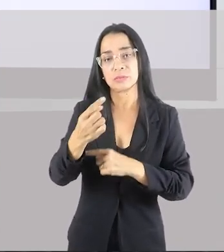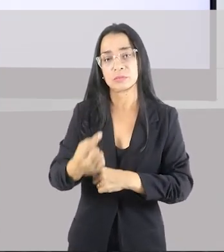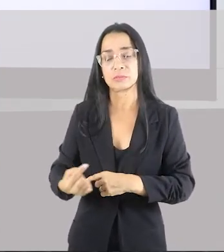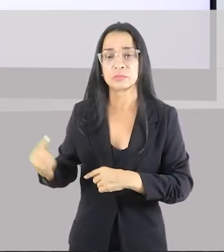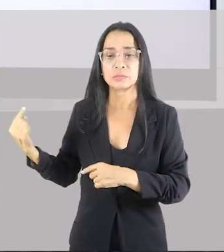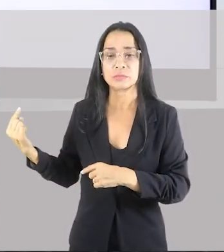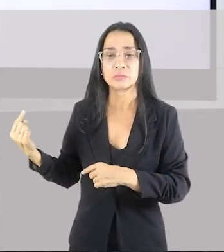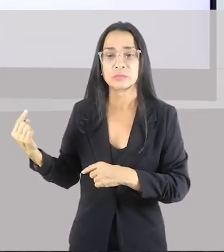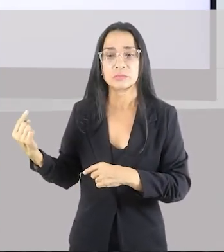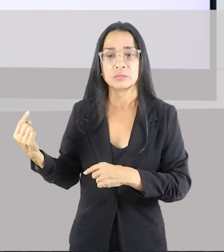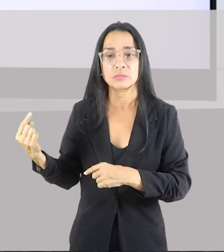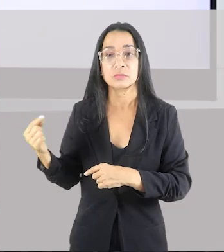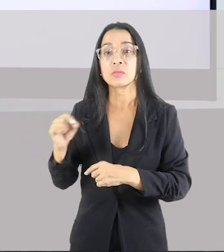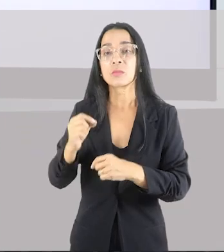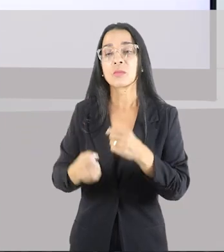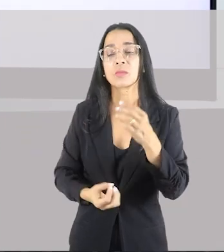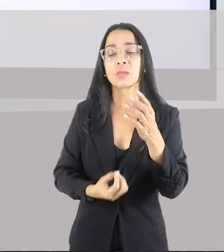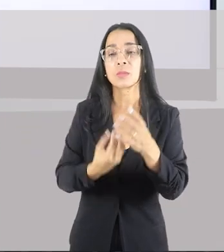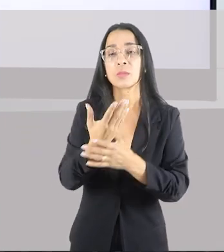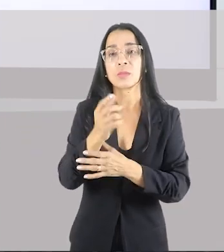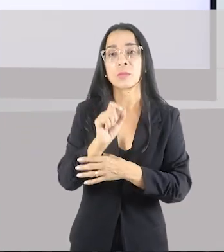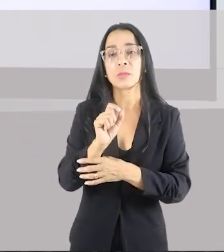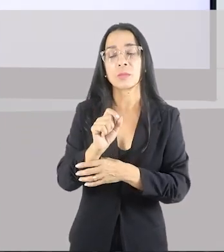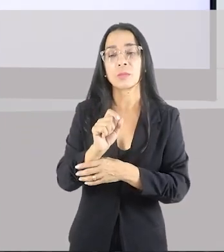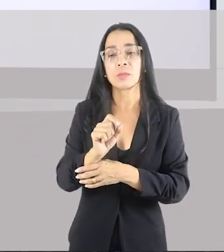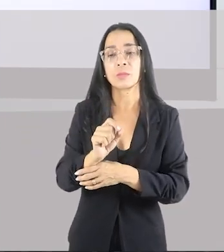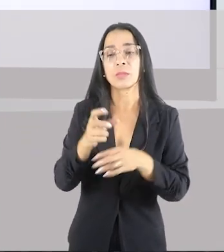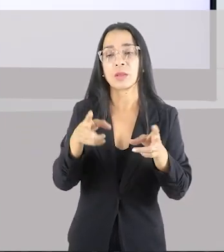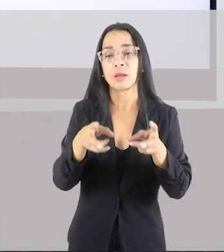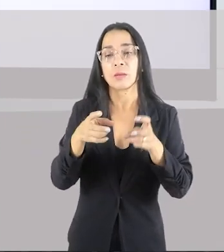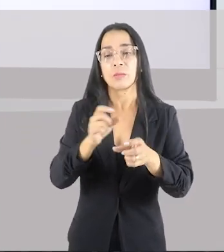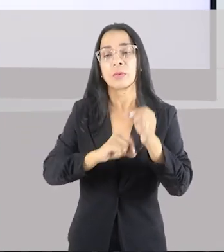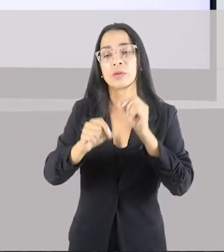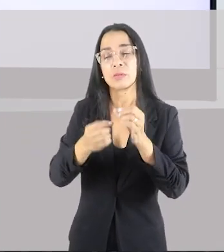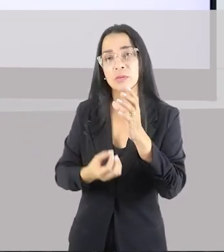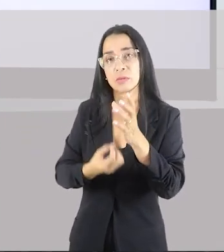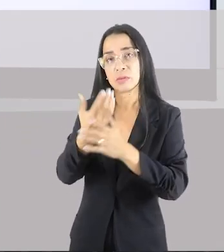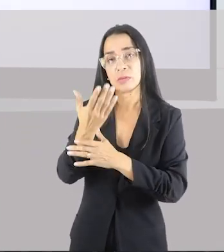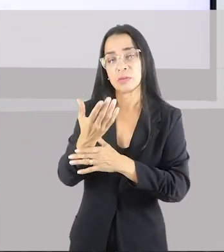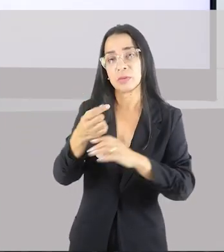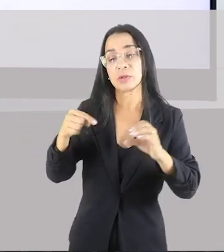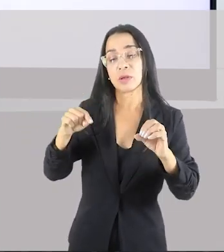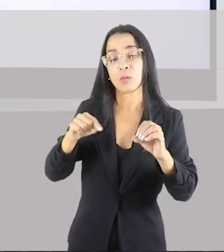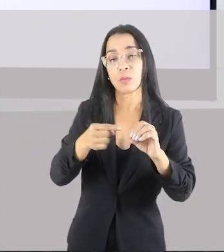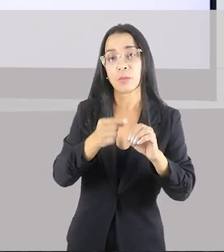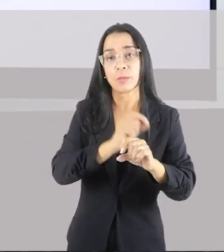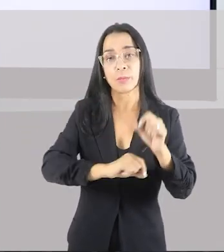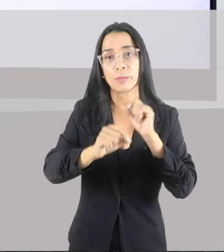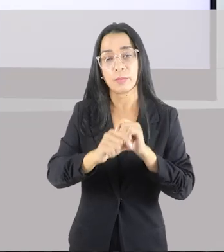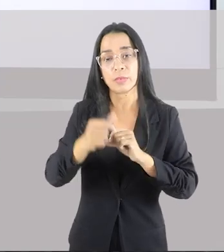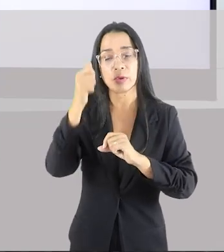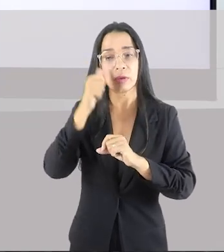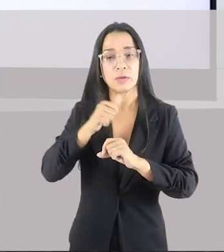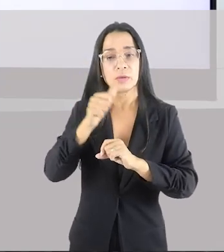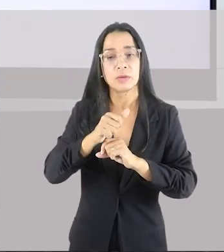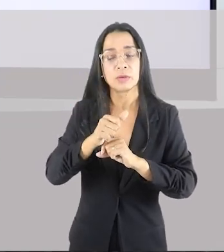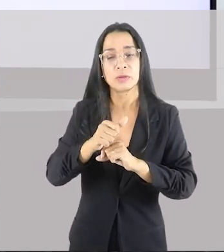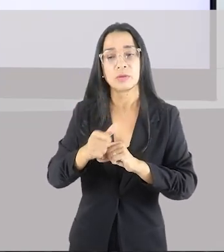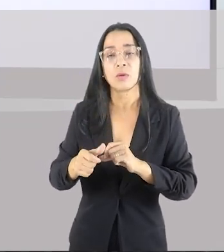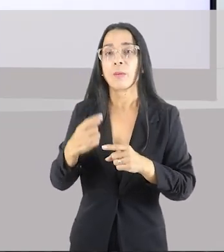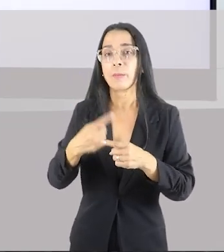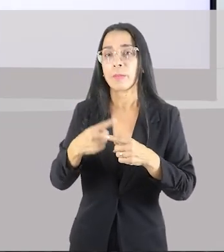pequenininhas. Toda vez que isso aparecer para você, você vai perceber que é a formação do gameta feminino. Por quê? Porque a gente priorizou